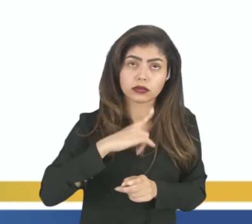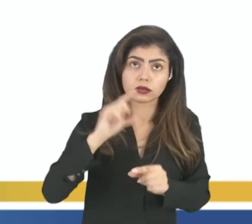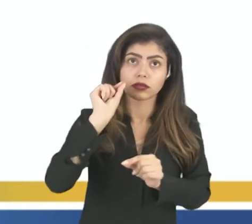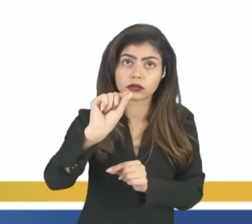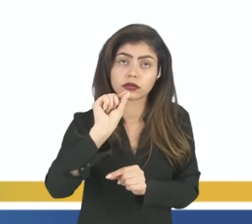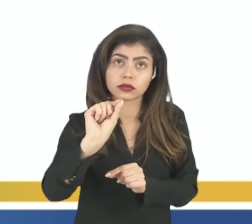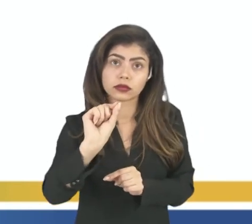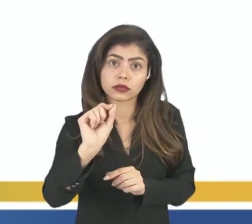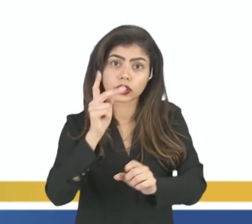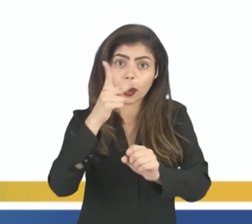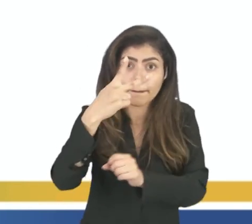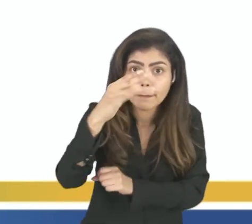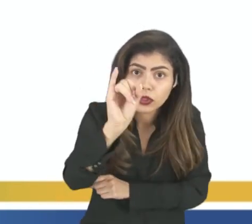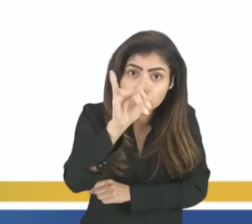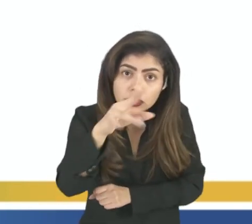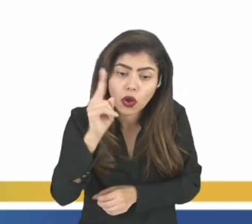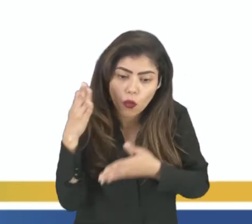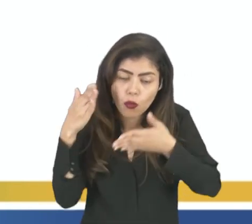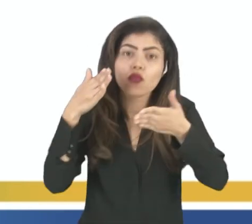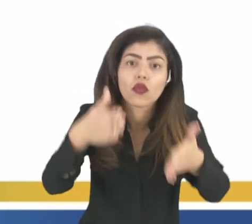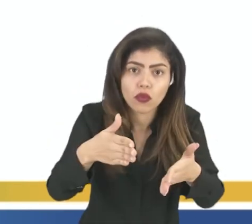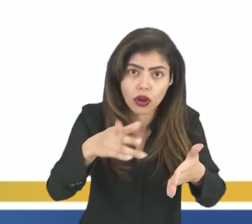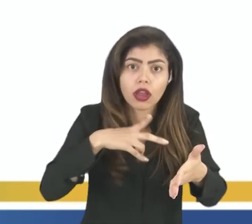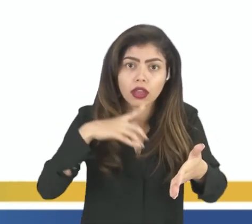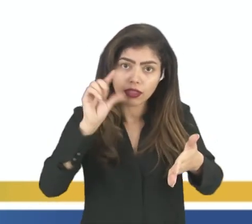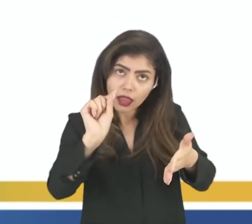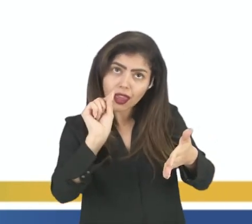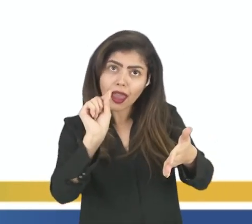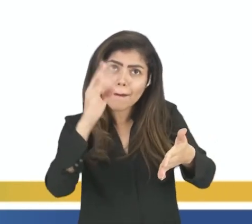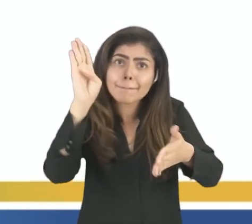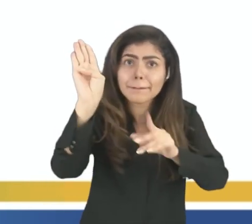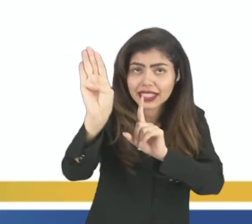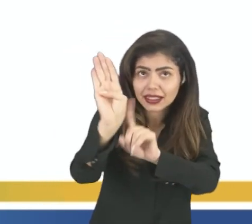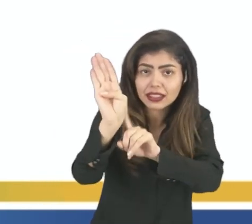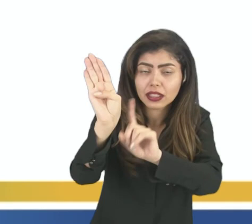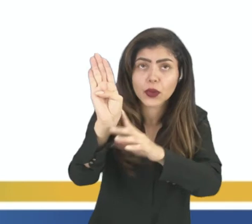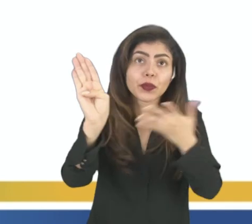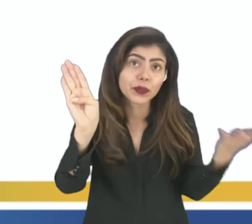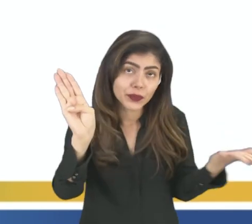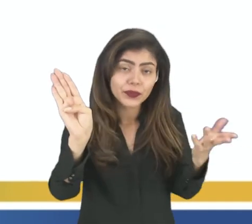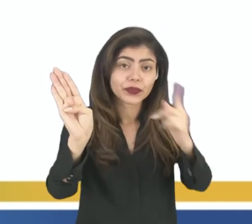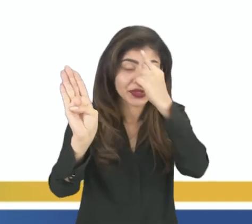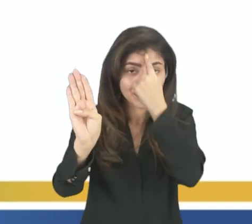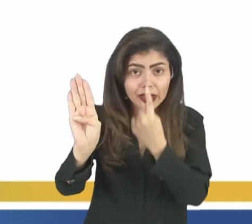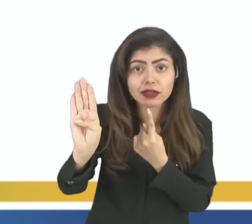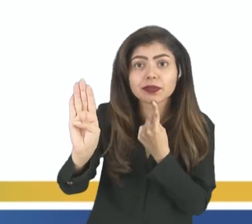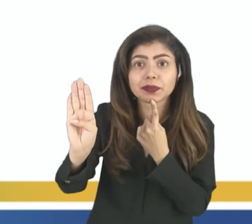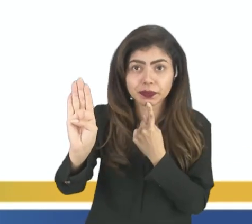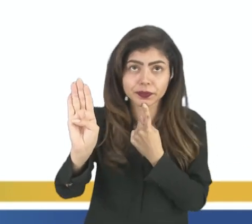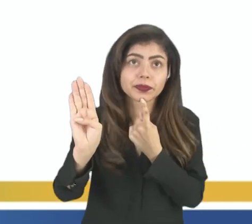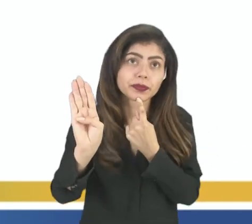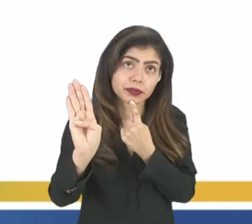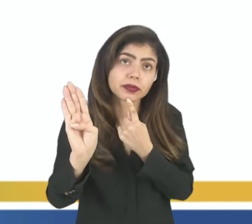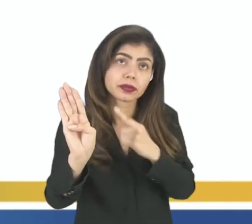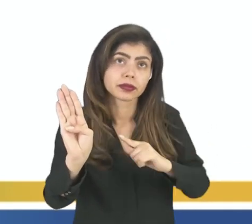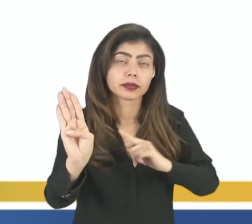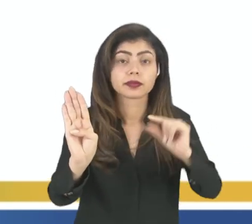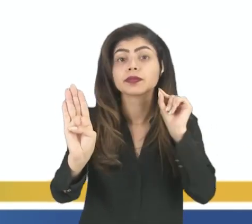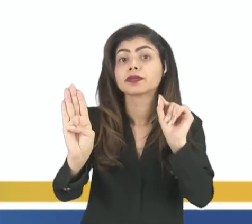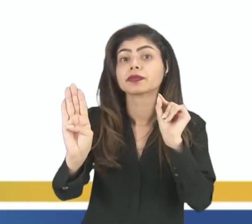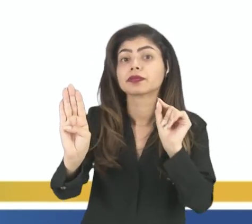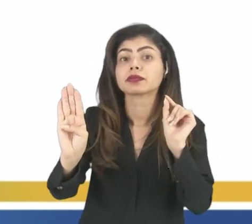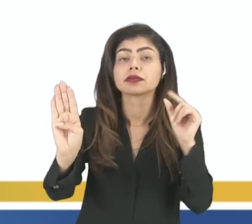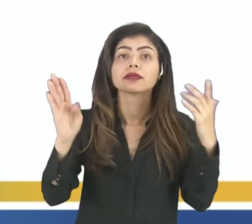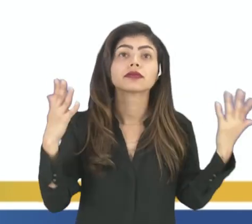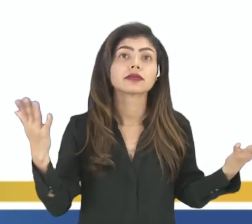até atingir a posição B, no caso, né, da ilustração, nós temos aí,